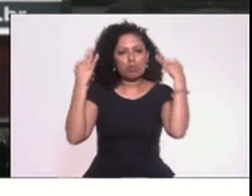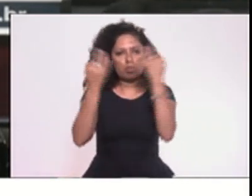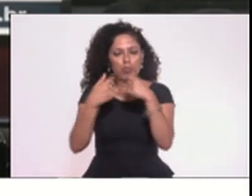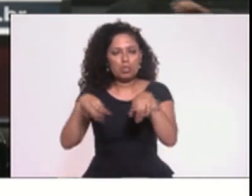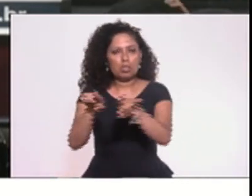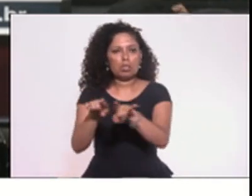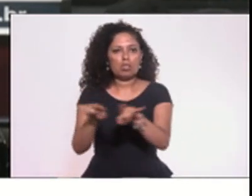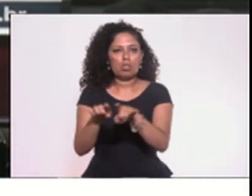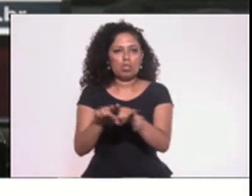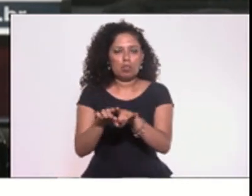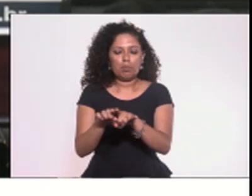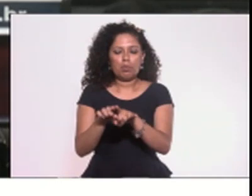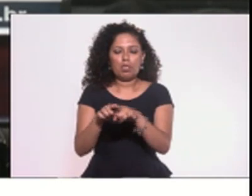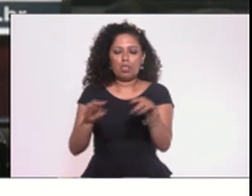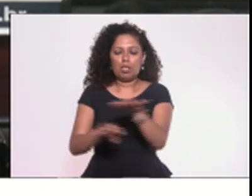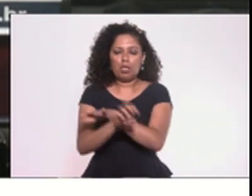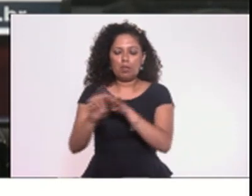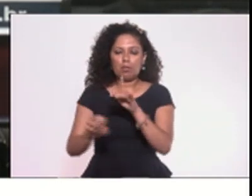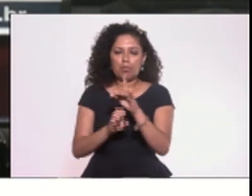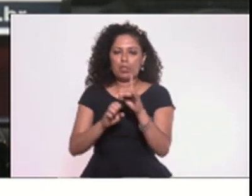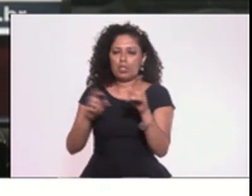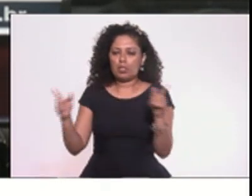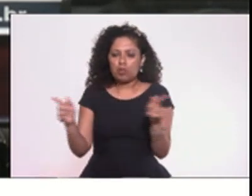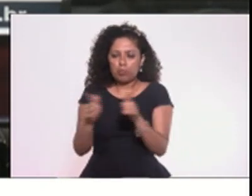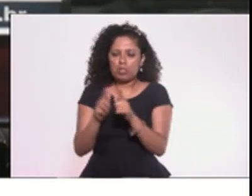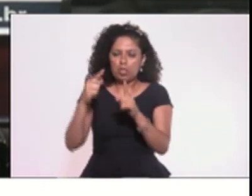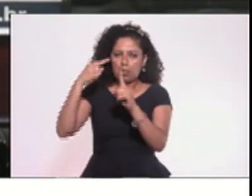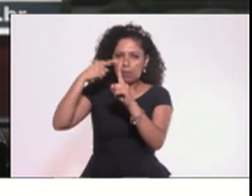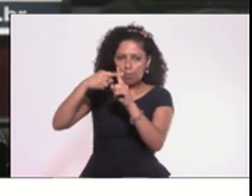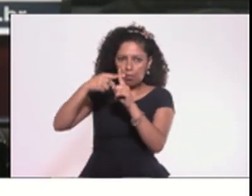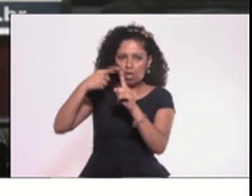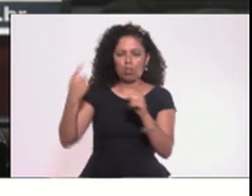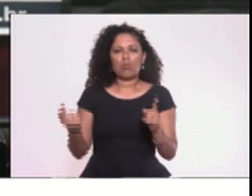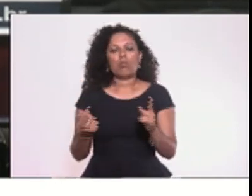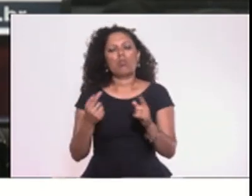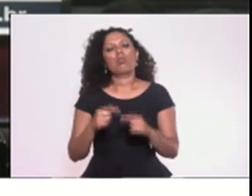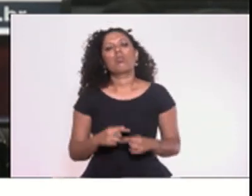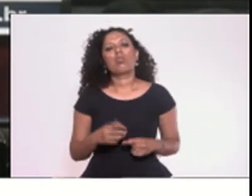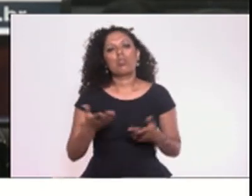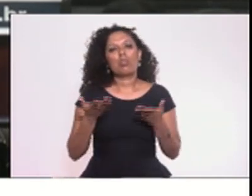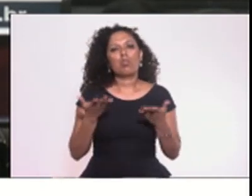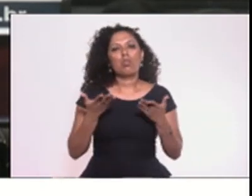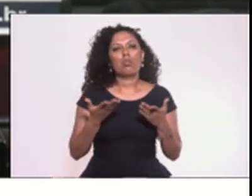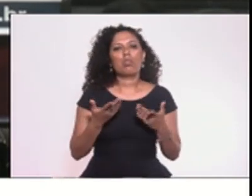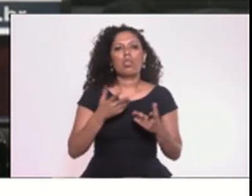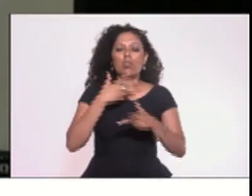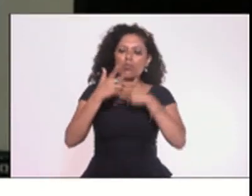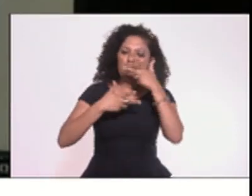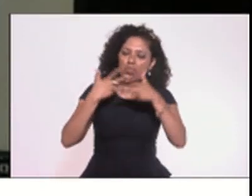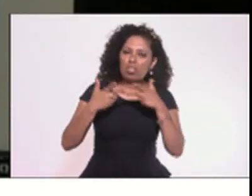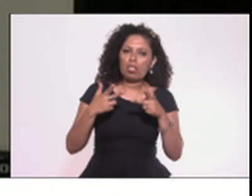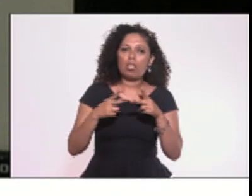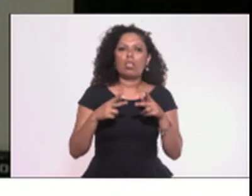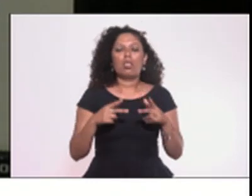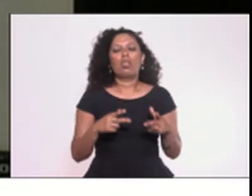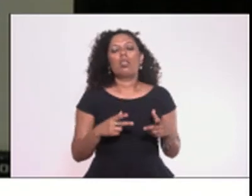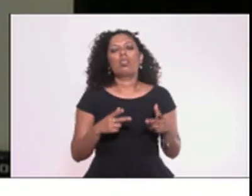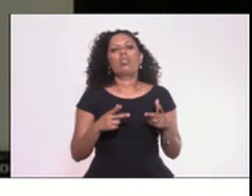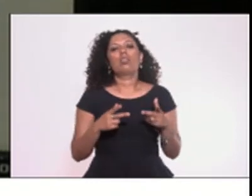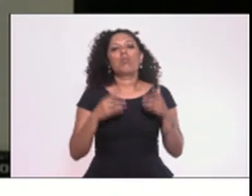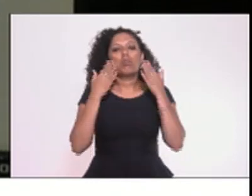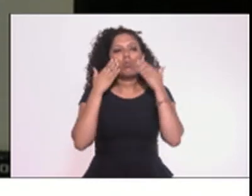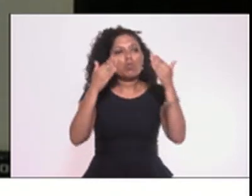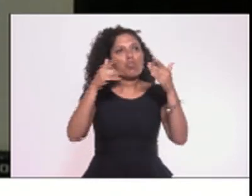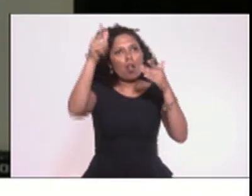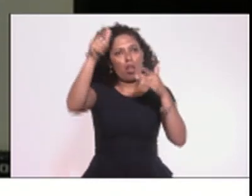e pequena e média empresa. Então, isso aí eu gostaria de levar a Geisa esse evento aqui para ser apresentado